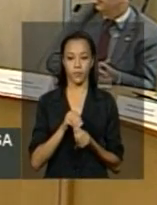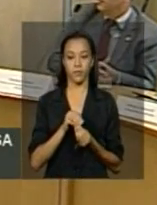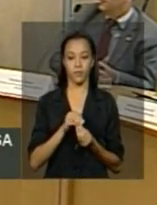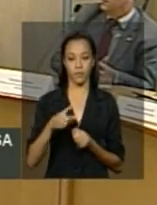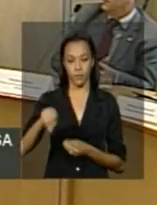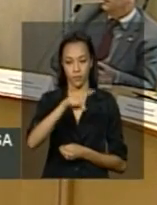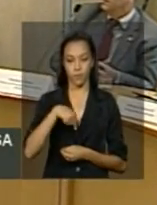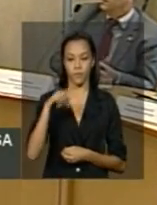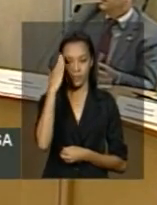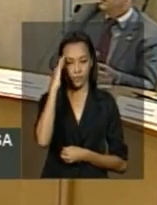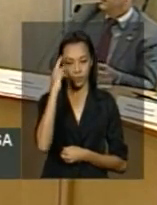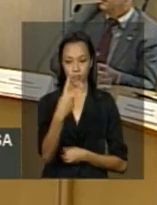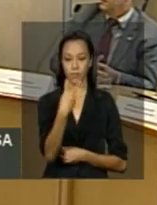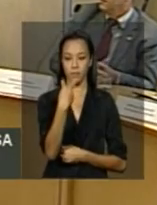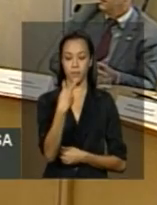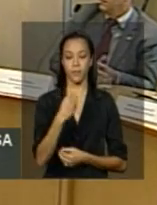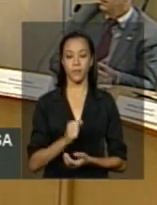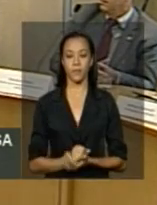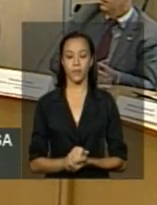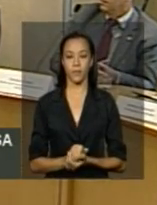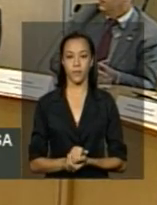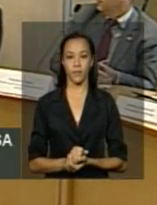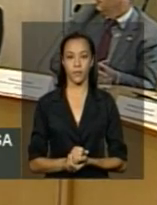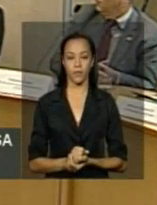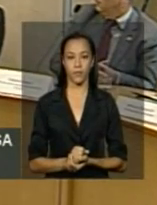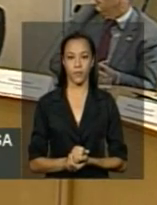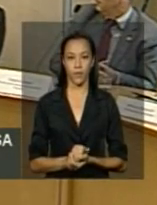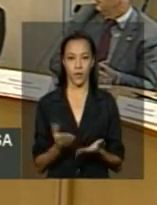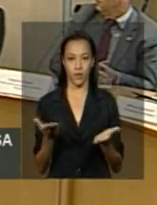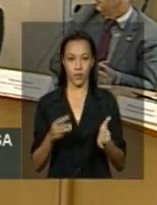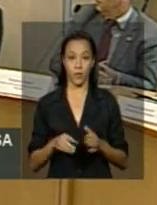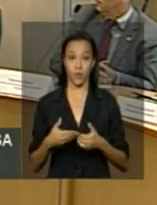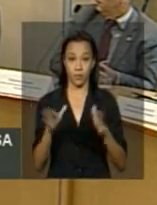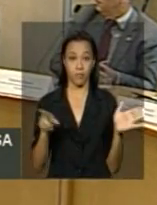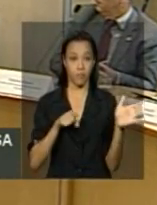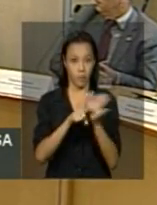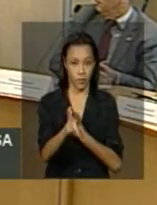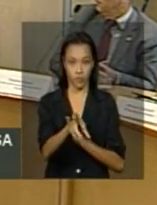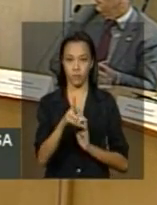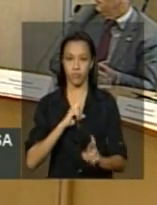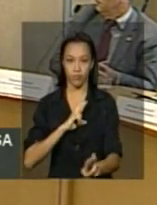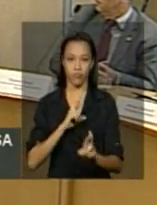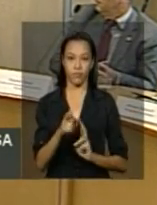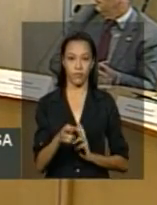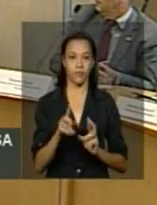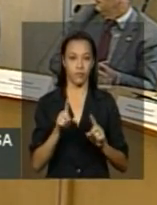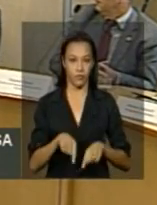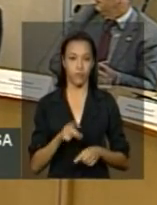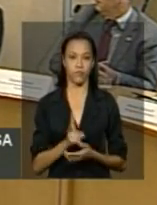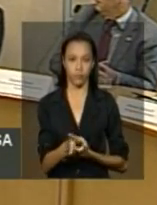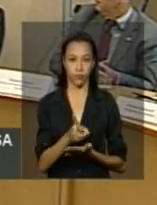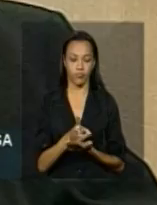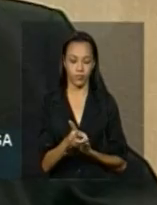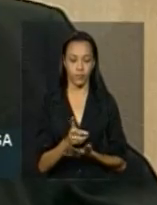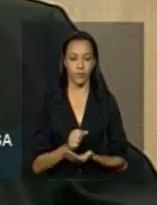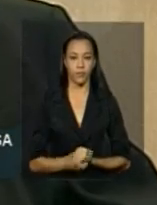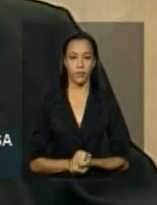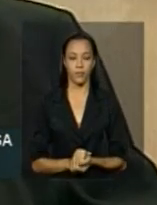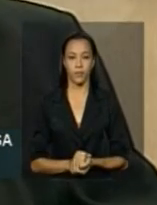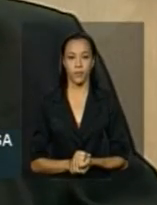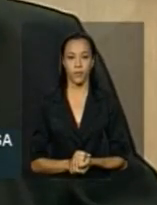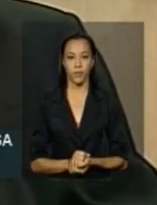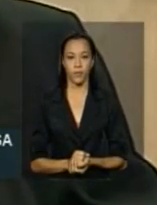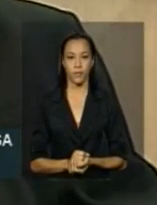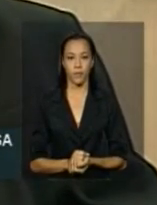né Eh e abrir para perguntas e respostas como é a nossa rotina nosso procedimento